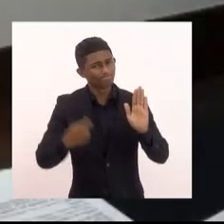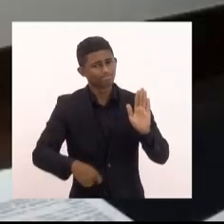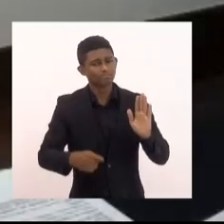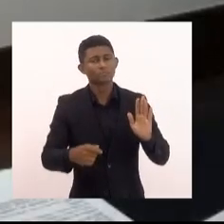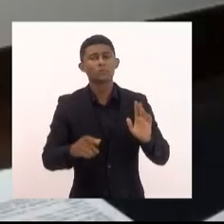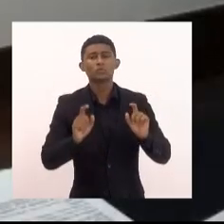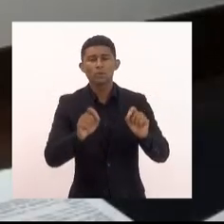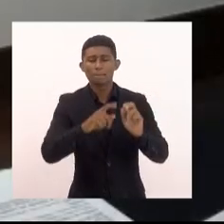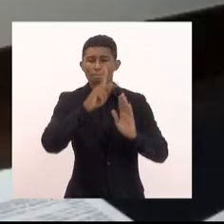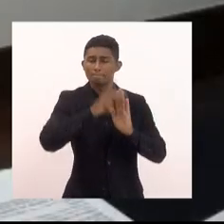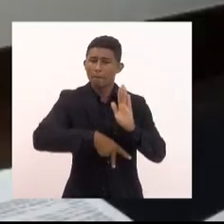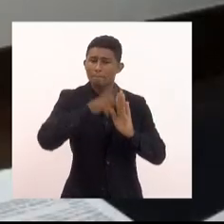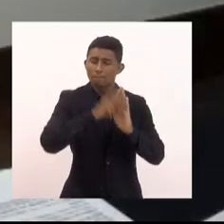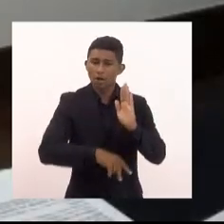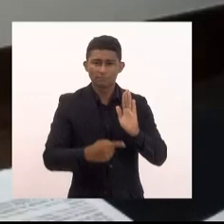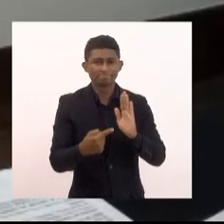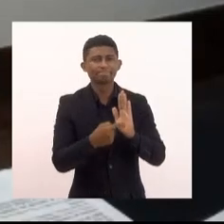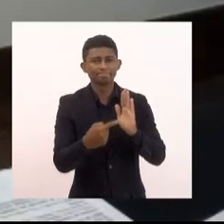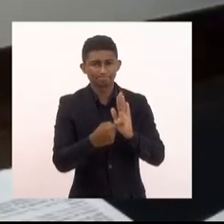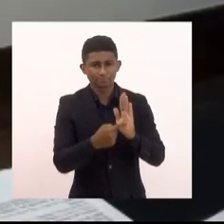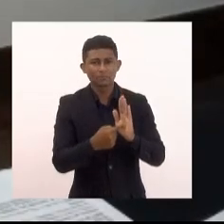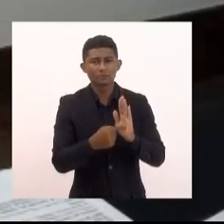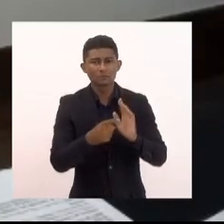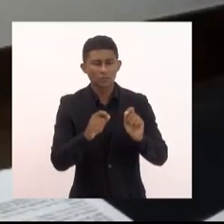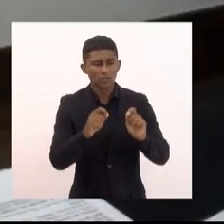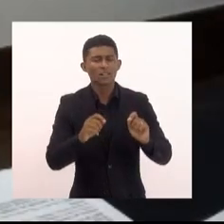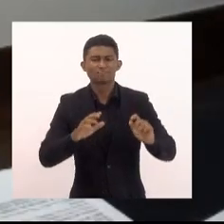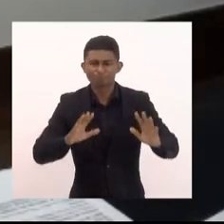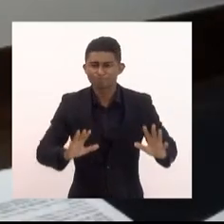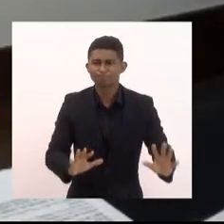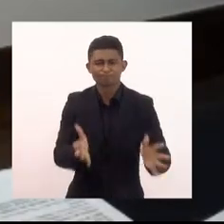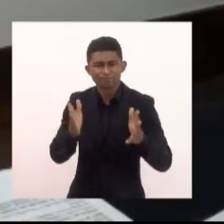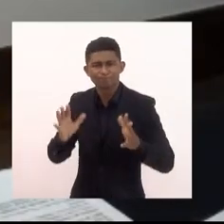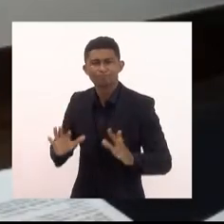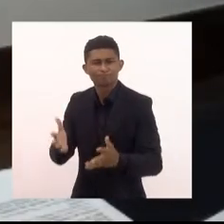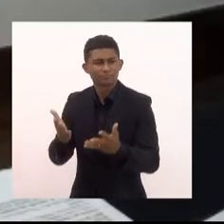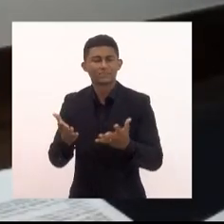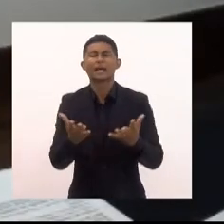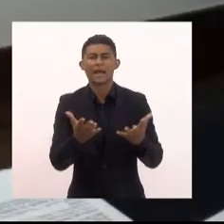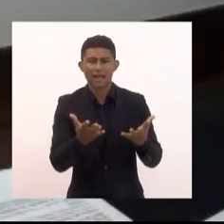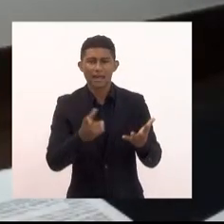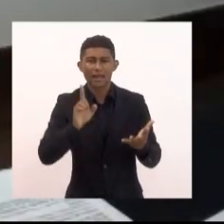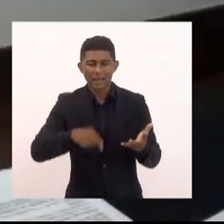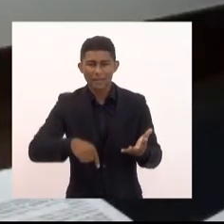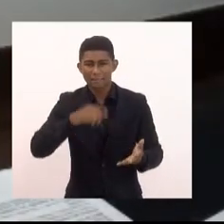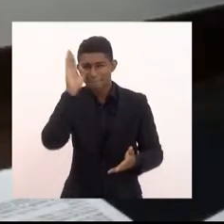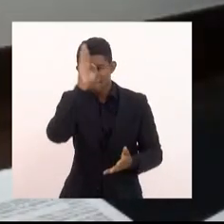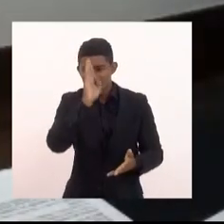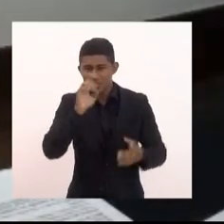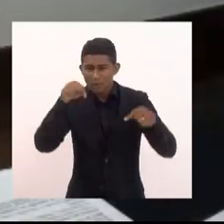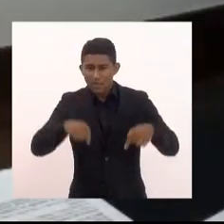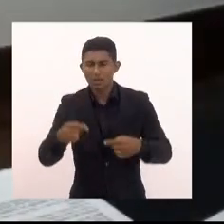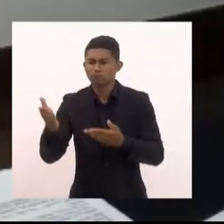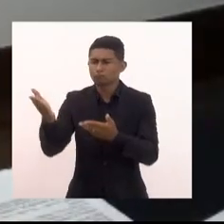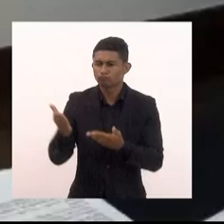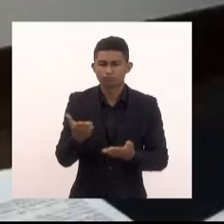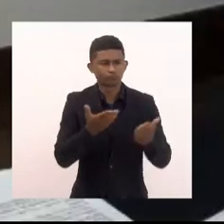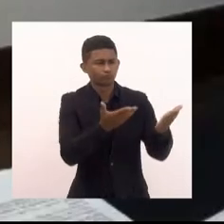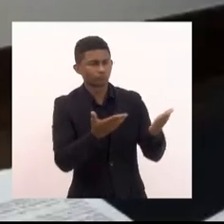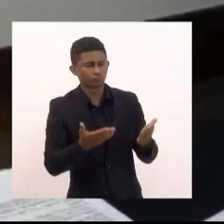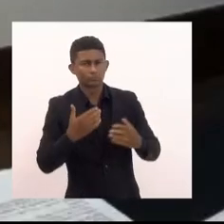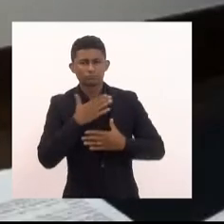presentes projetos que enalteçam, que ressaltem essa característica do acolhimento, essa característica